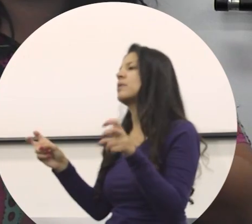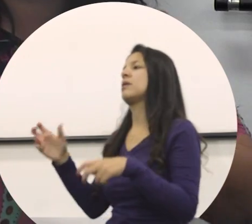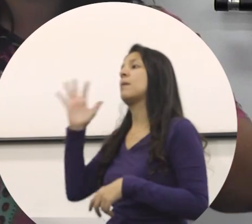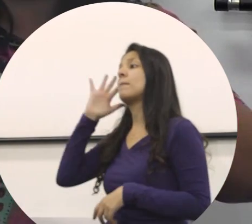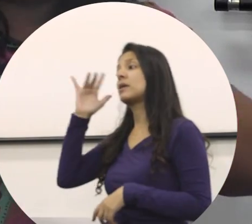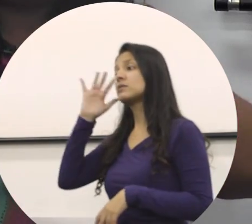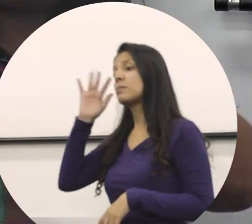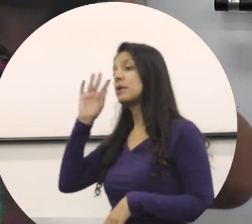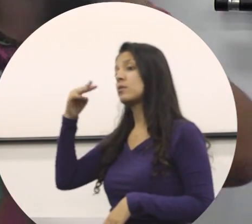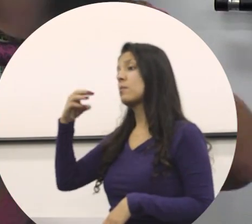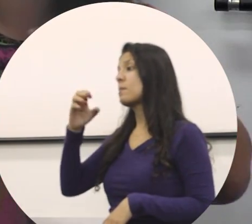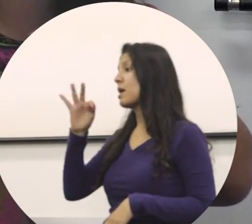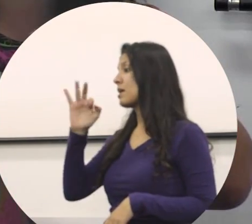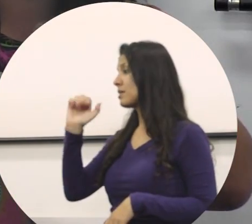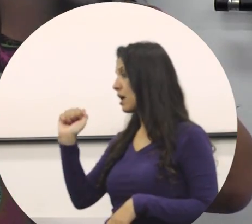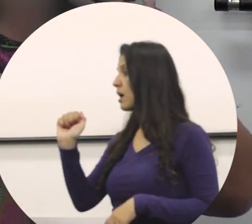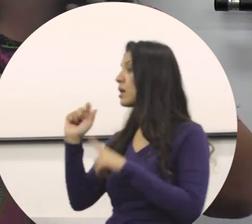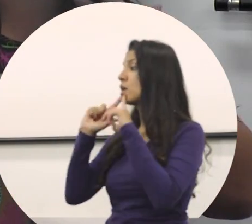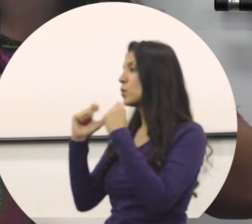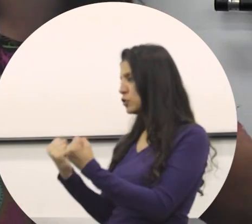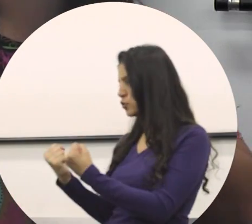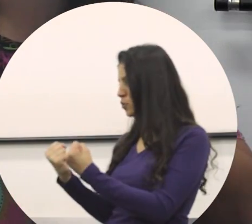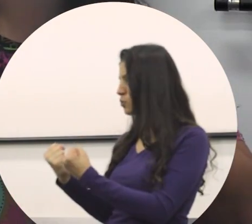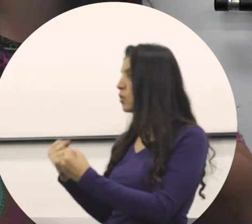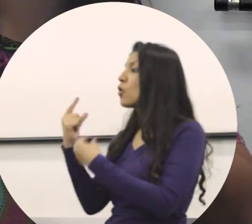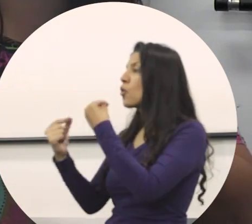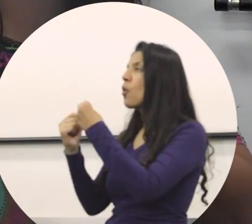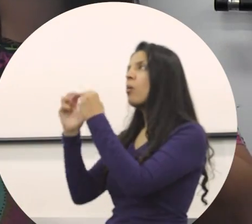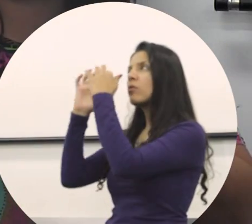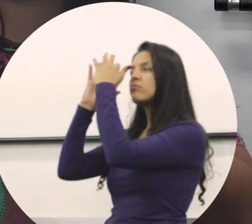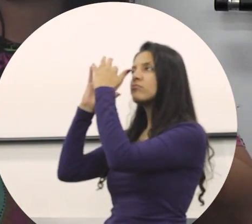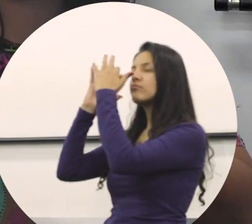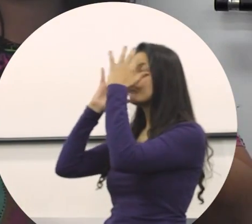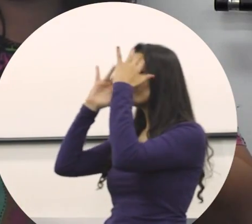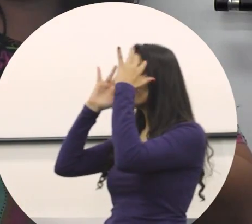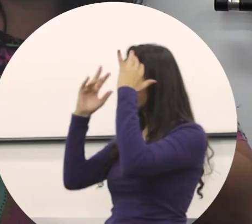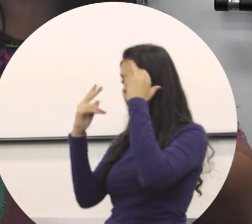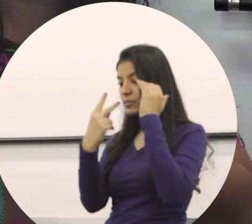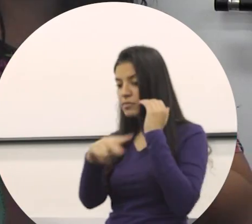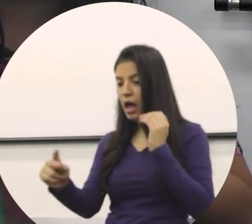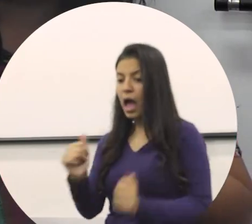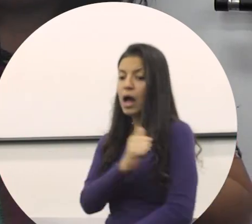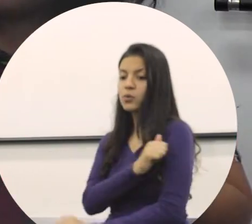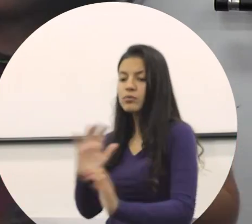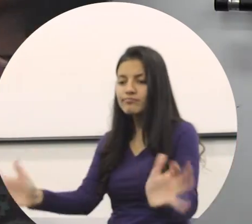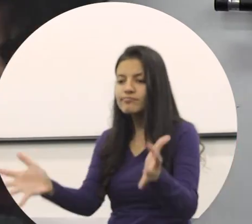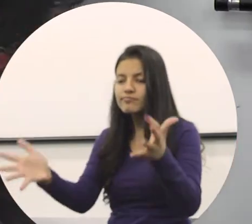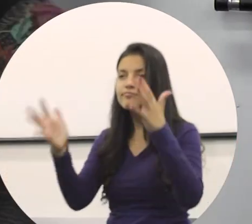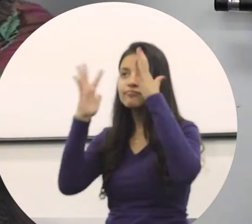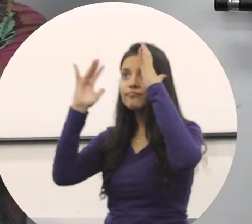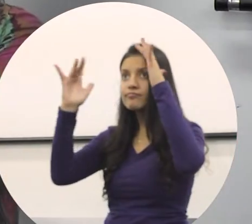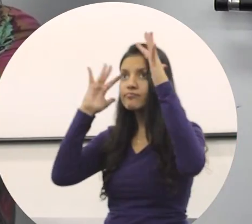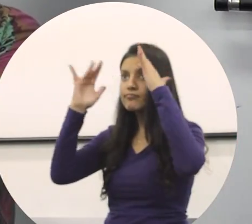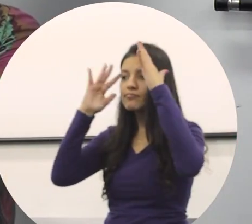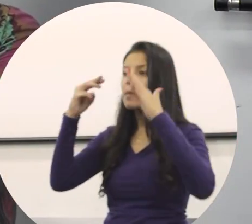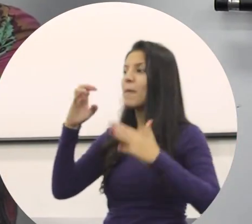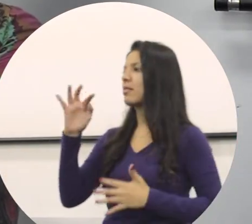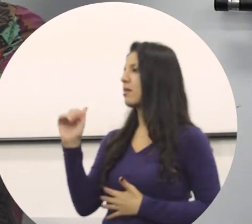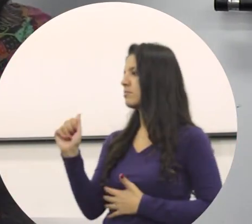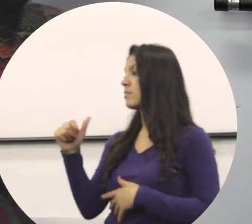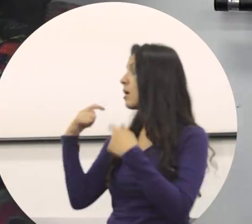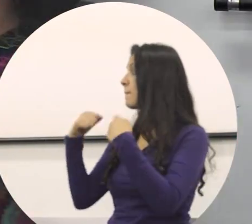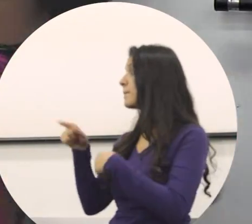metalinguístico, né? E de desenvolver esse pensamento metalinguístico nos alunos. Como que a gente vai fazer isso? É nessa